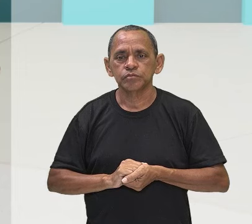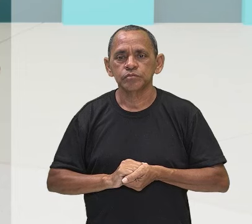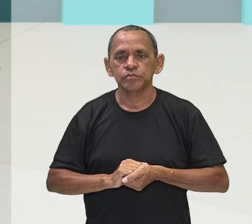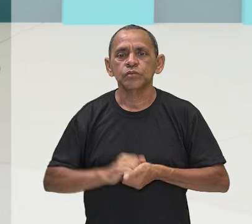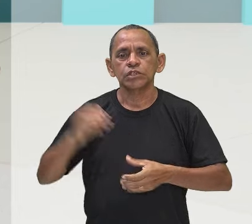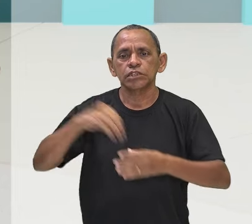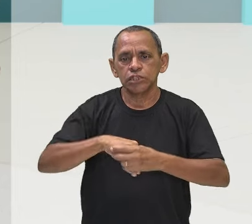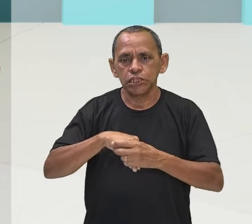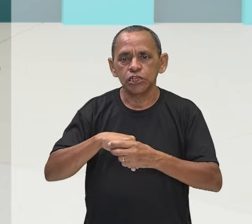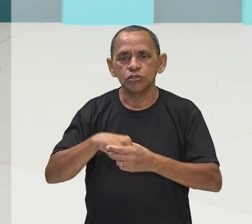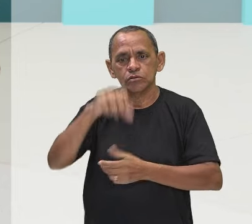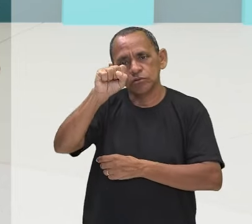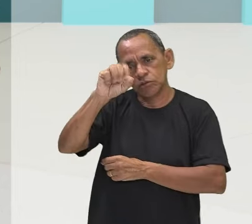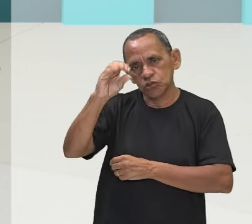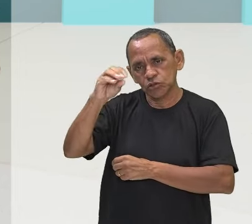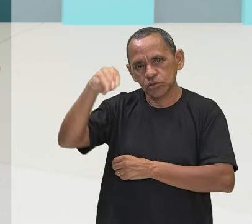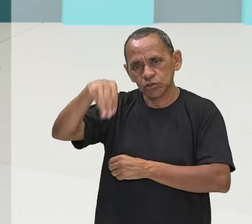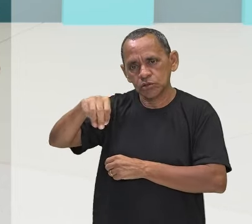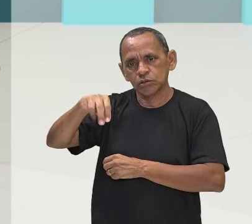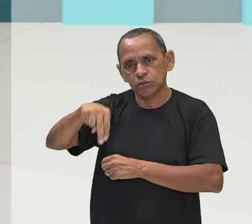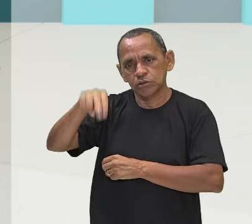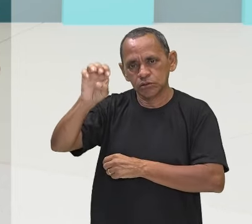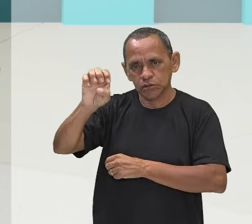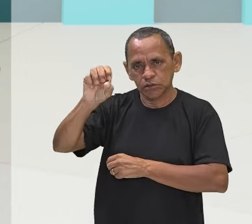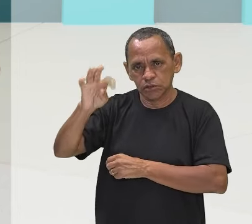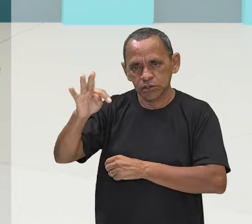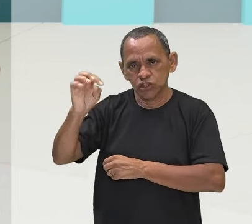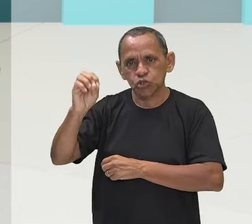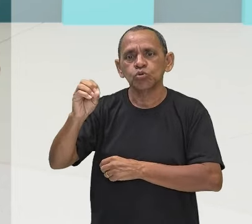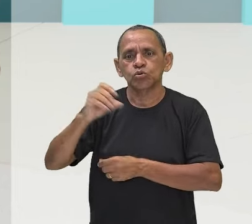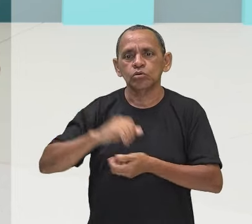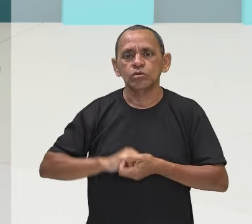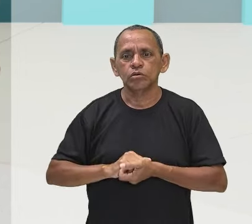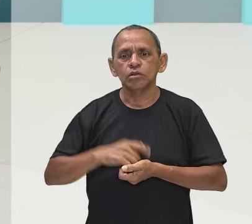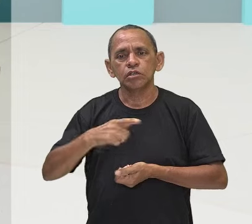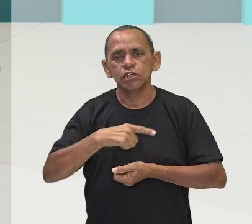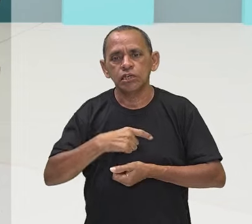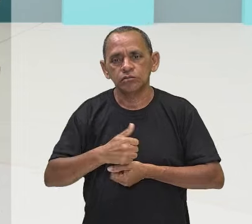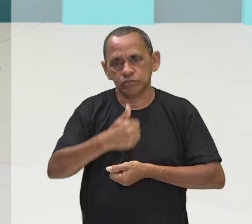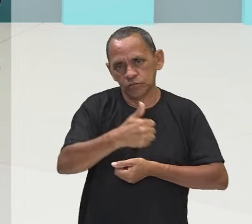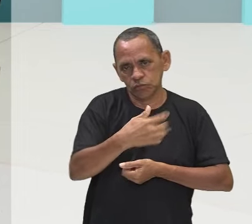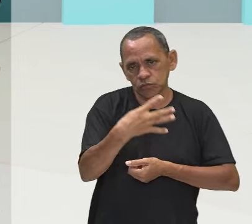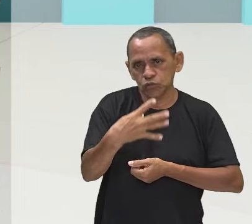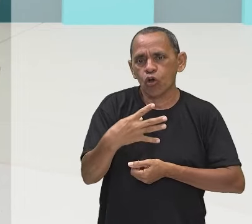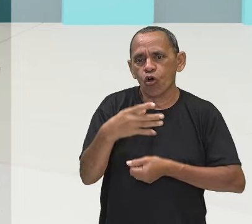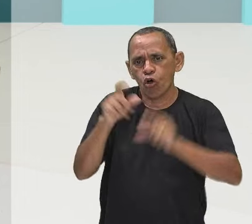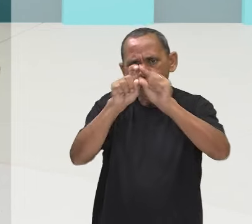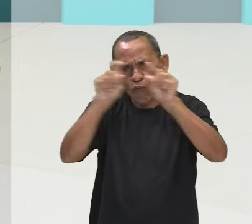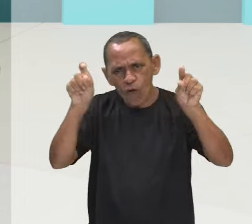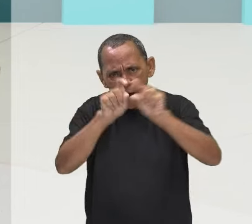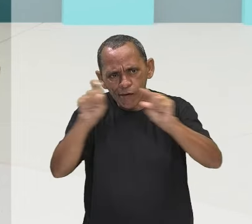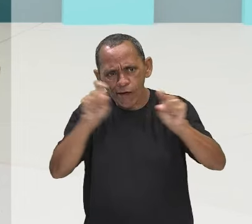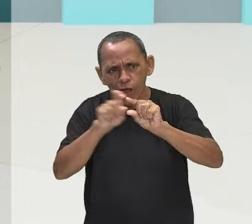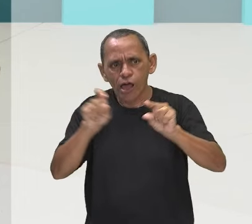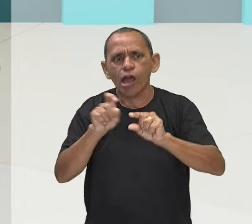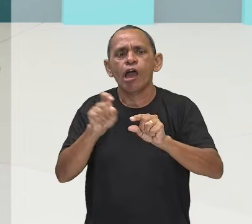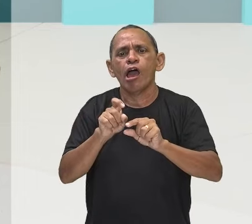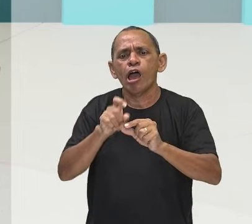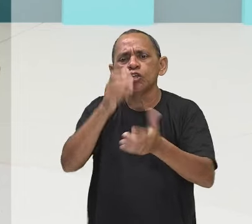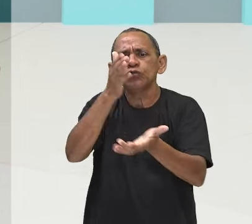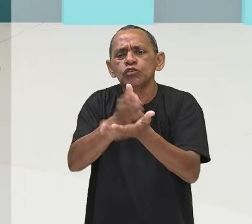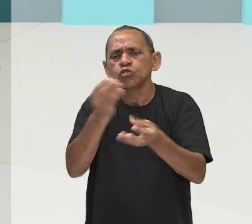de poema que tem 14 versos e nós vamos ter esses 14 versos divididos como,